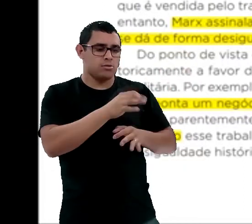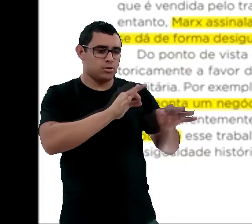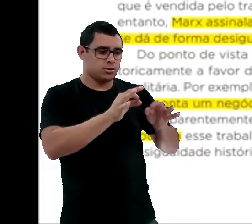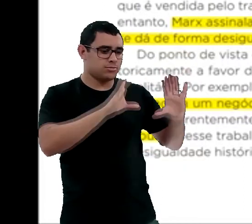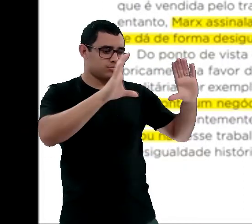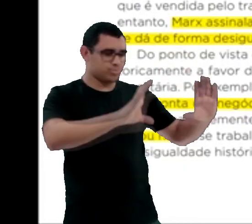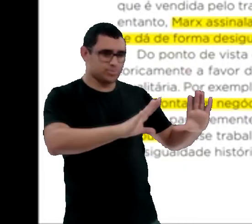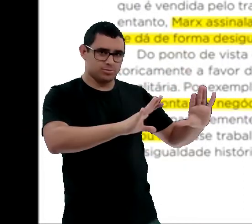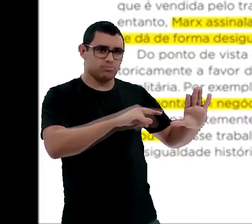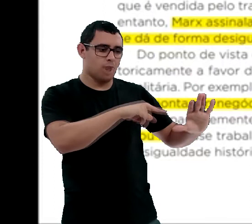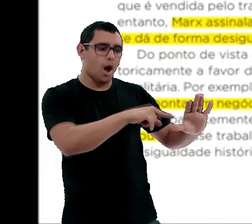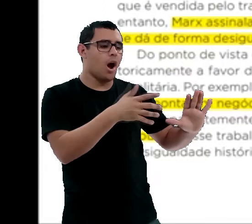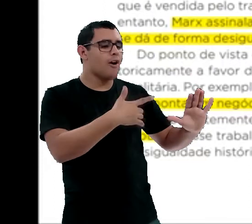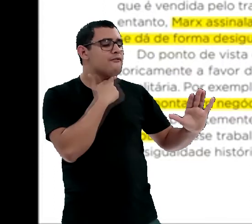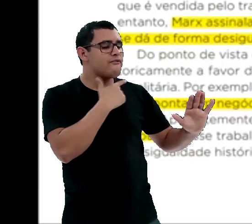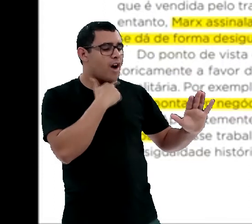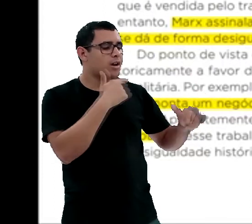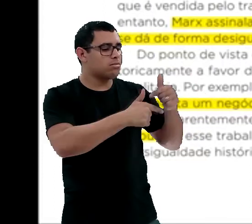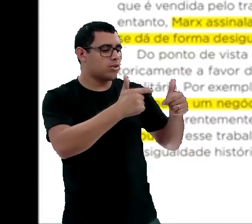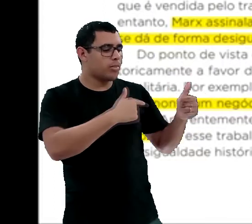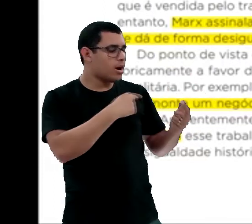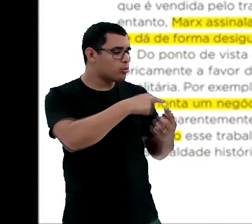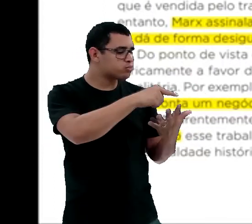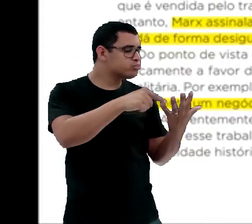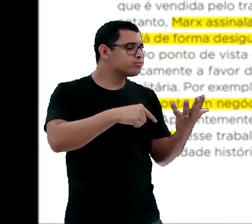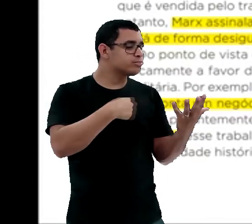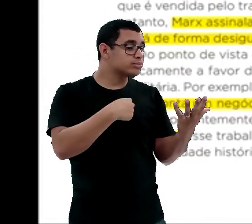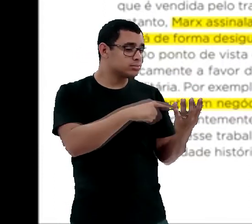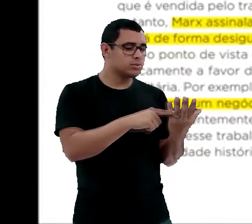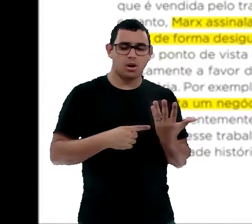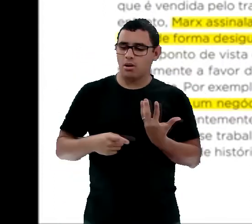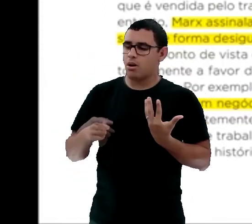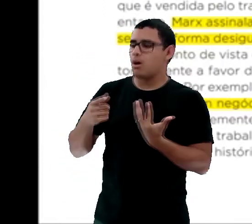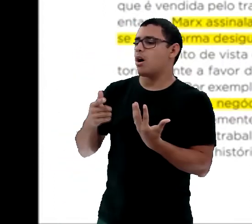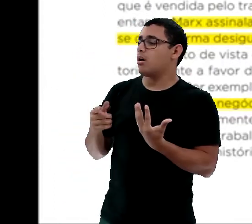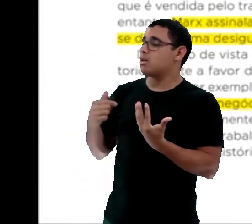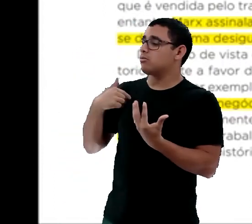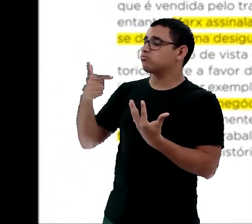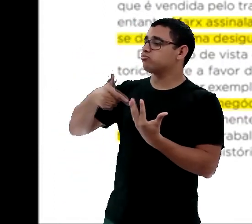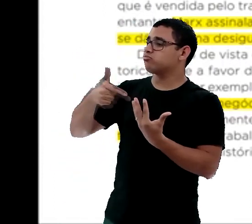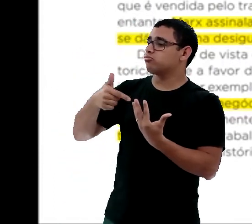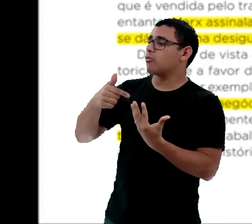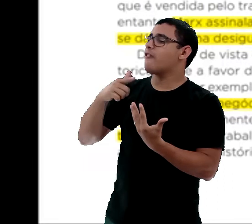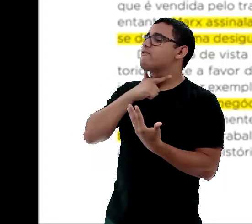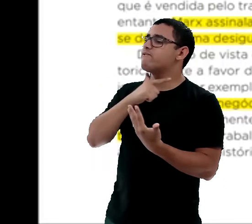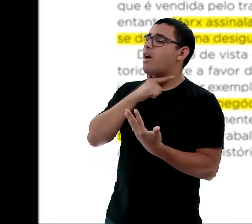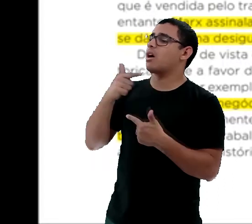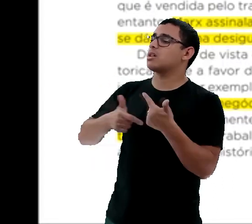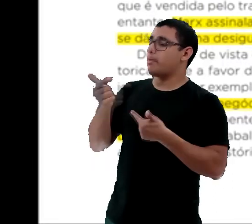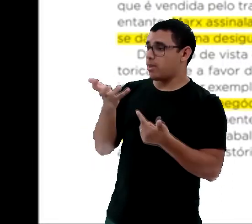contrata o trabalhador, porque o trabalhador precisa do trabalho, segundo Marx, ele só precisa de trabalho porque não tem como